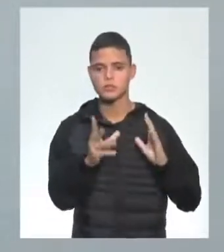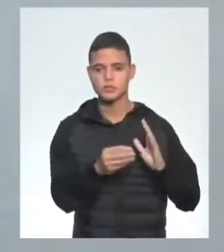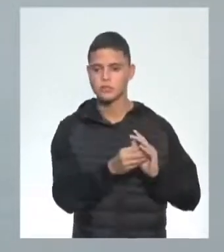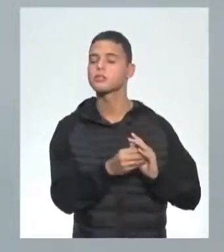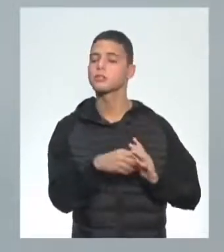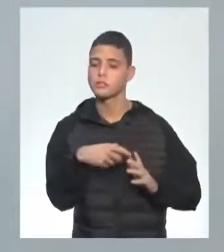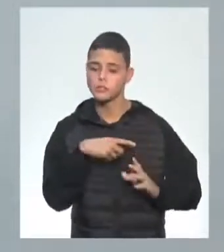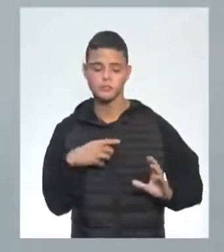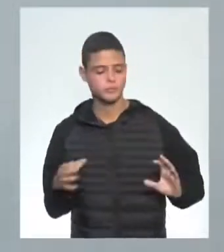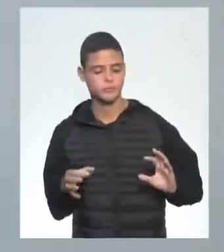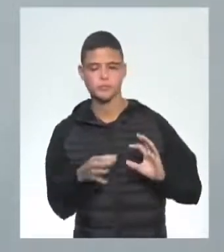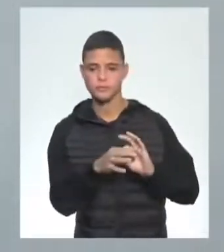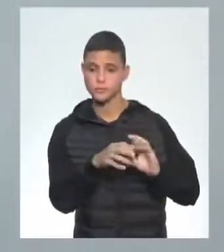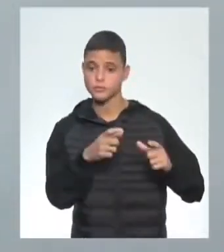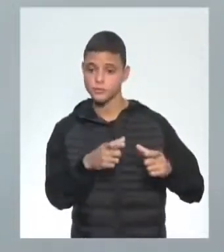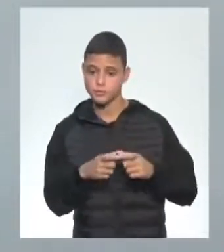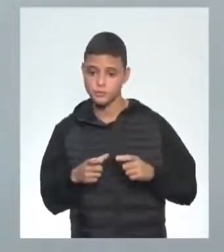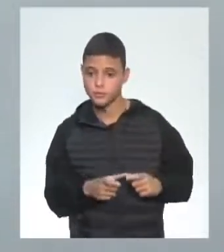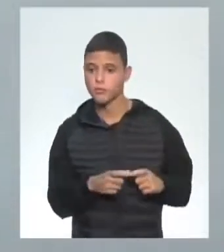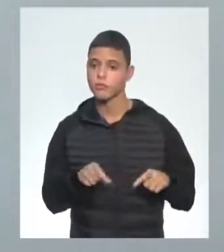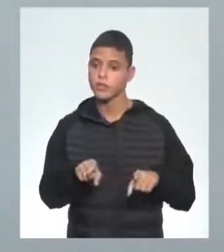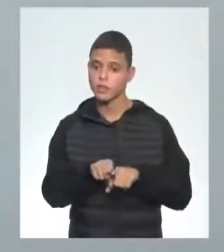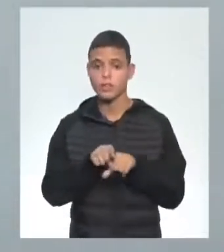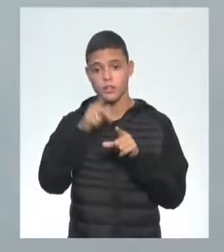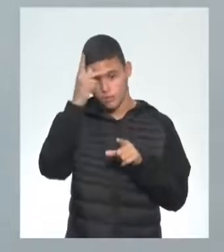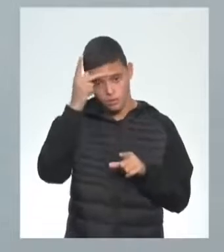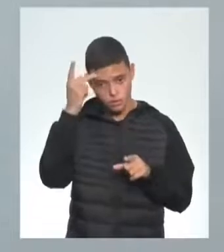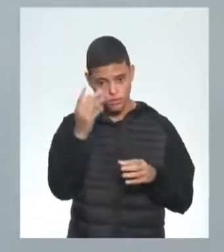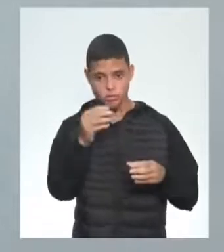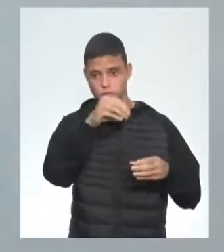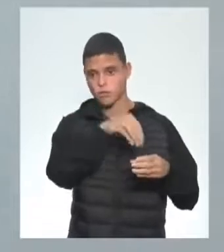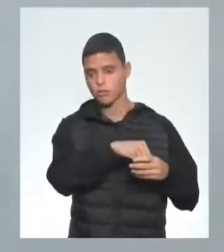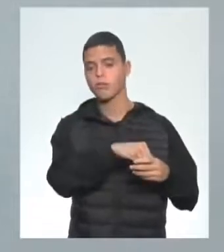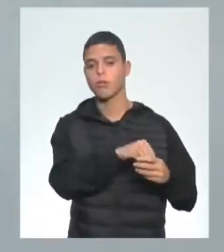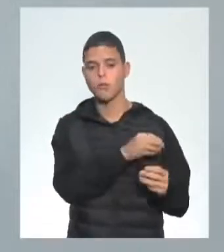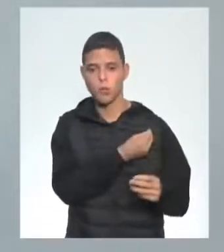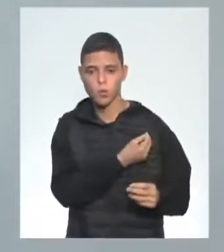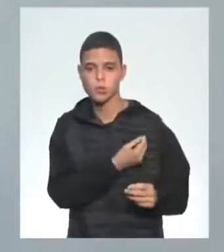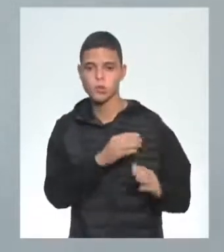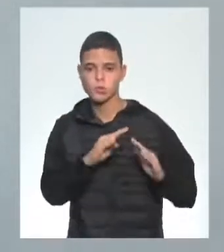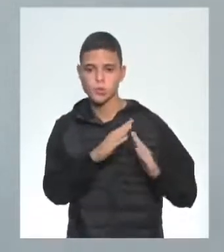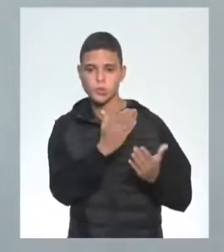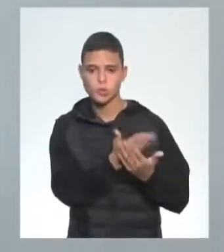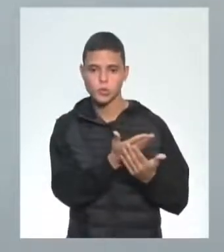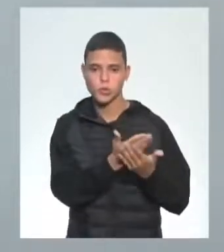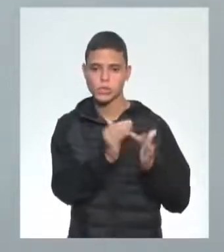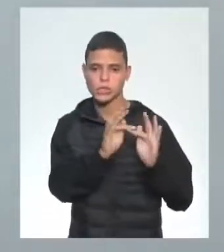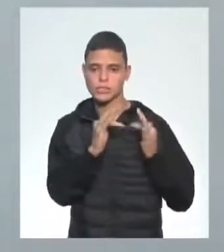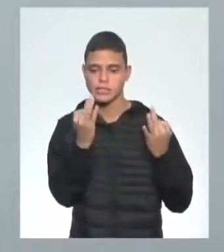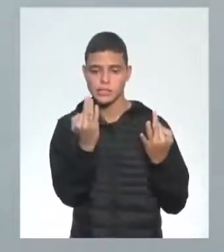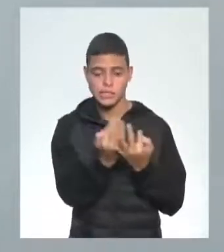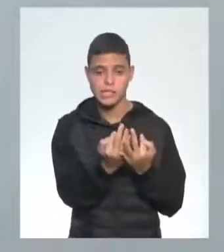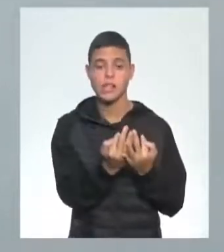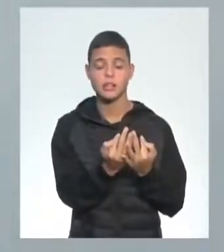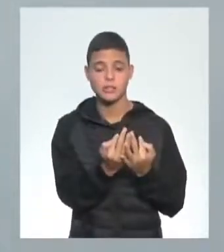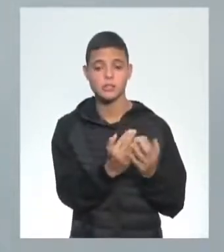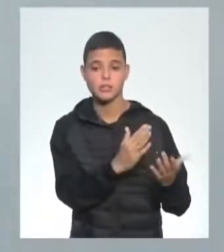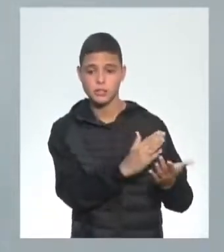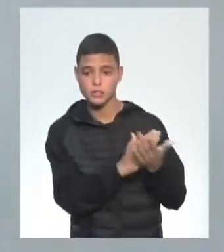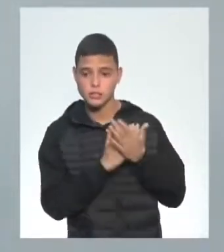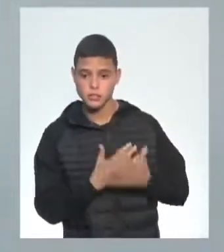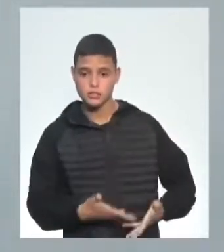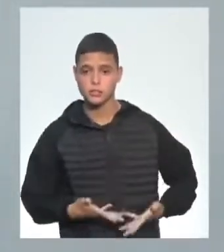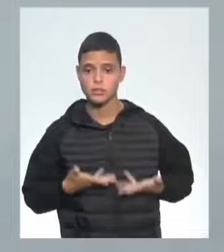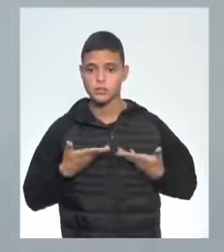muita essa ligação do lugar e as pessoas que habitam naquele lugar, entende? Ana Luz, a escola, a família me ajudaram muito a ser quem eu sou,